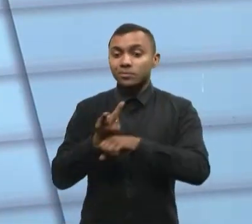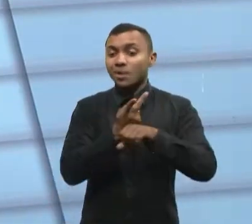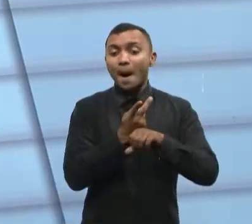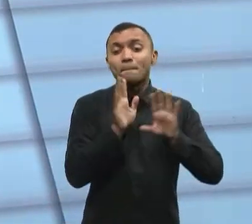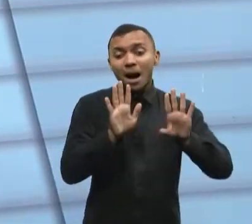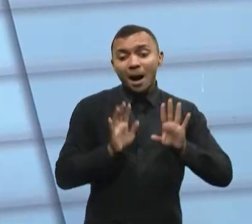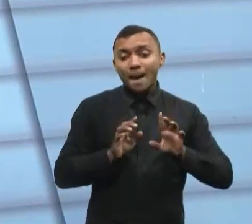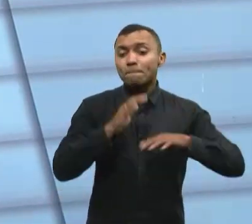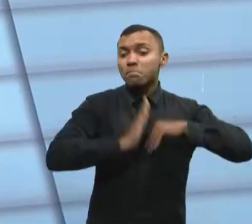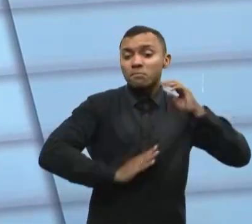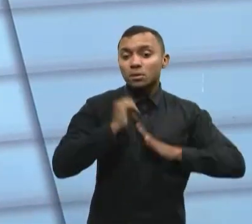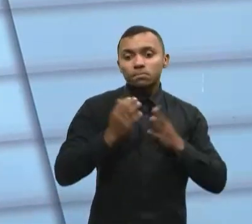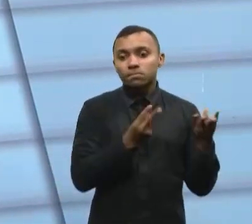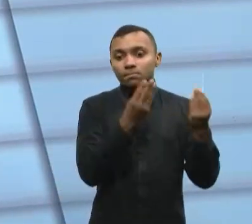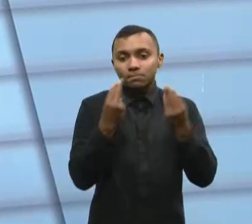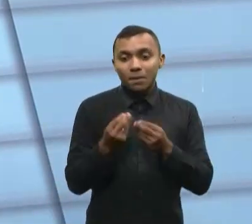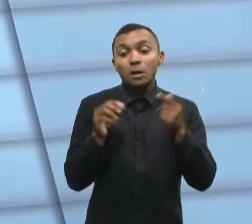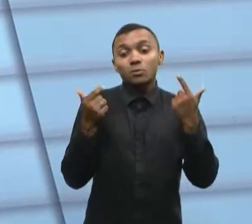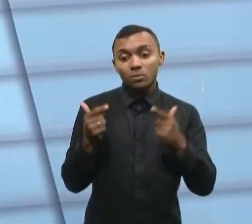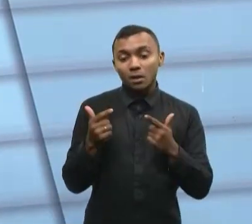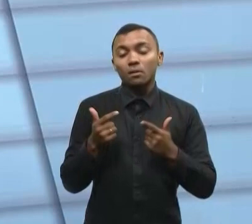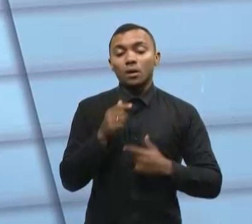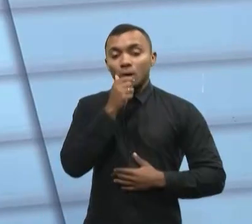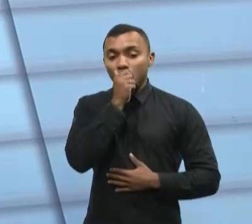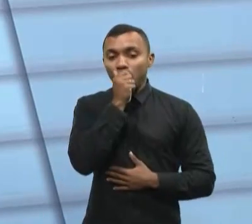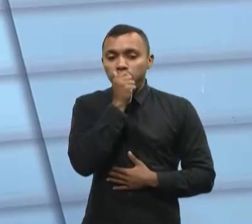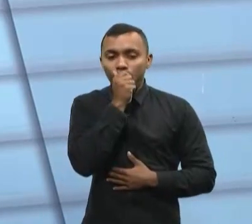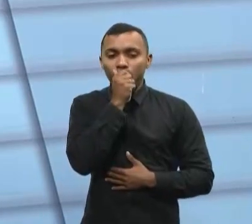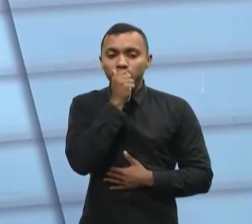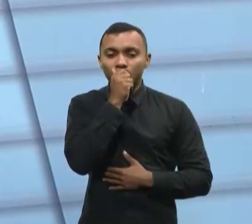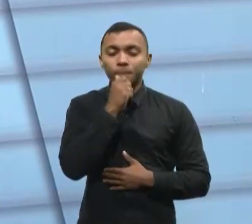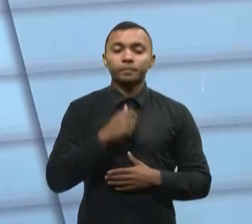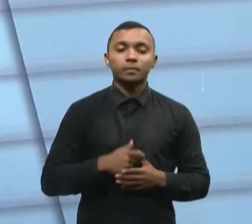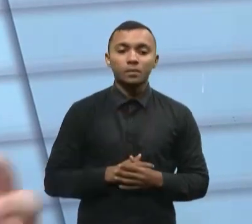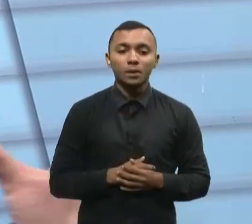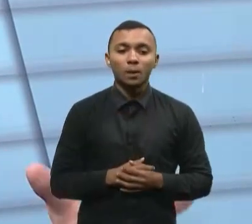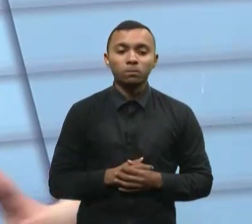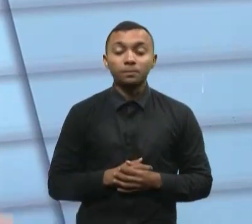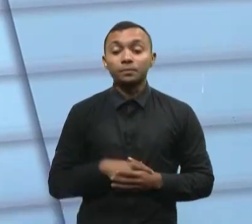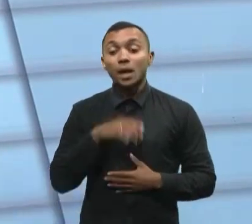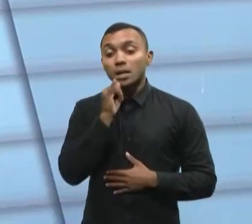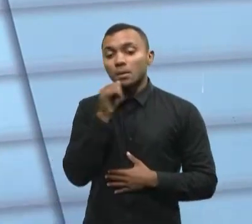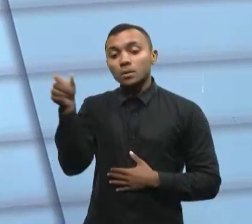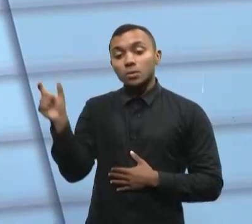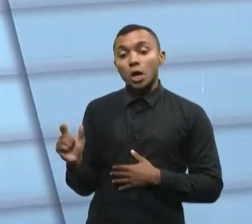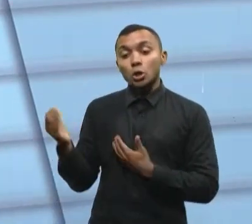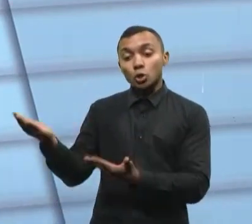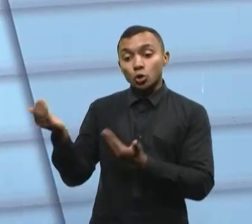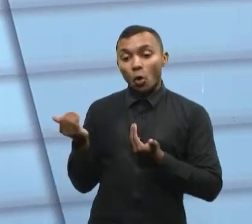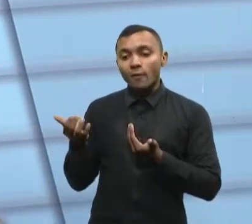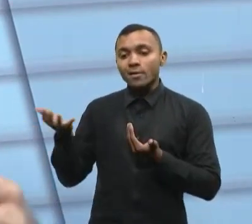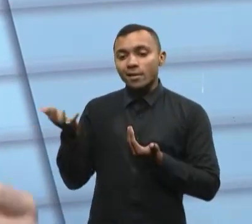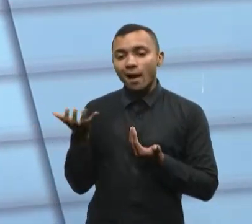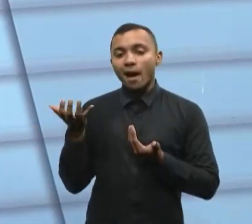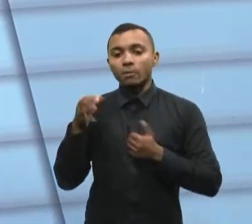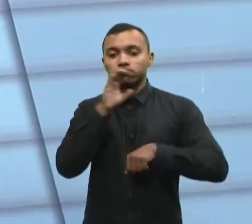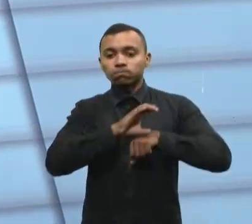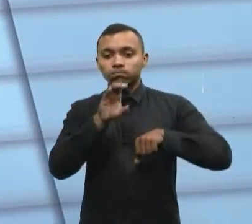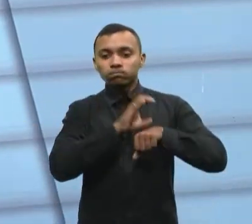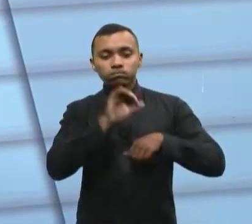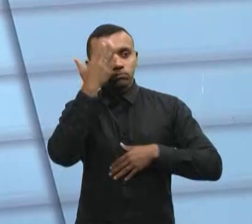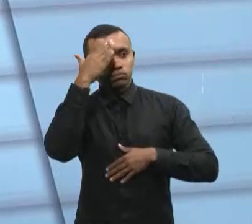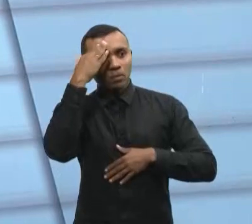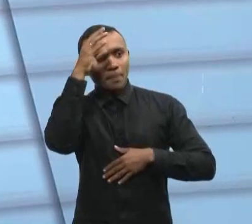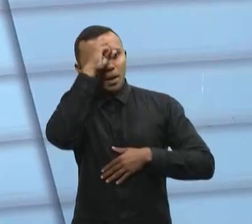gente está promovendo agora, de informação, traz, por exemplo, algum jovem que está procurando se aprimorar em alguma área, entender que